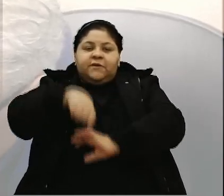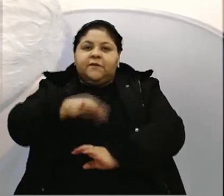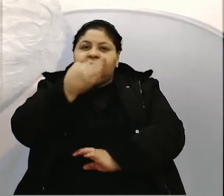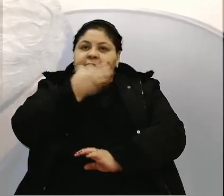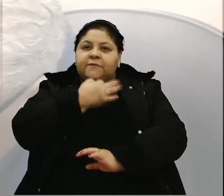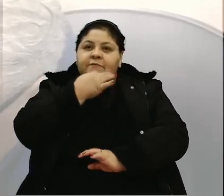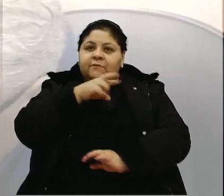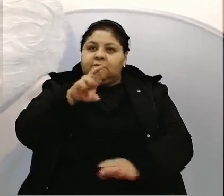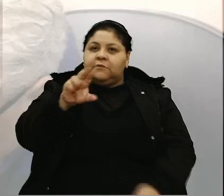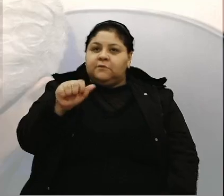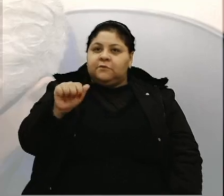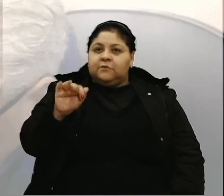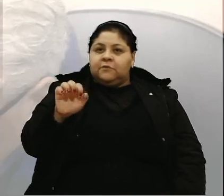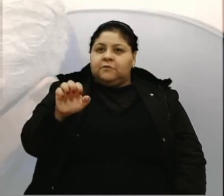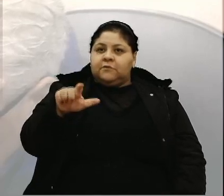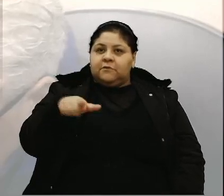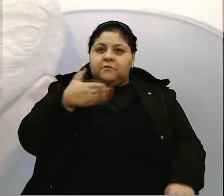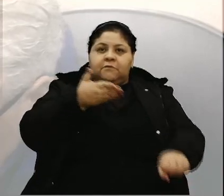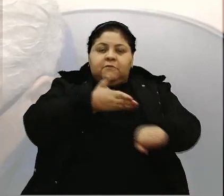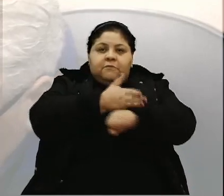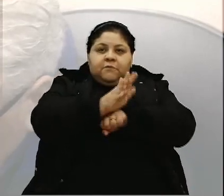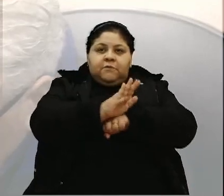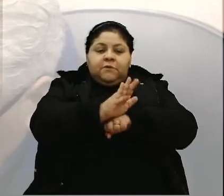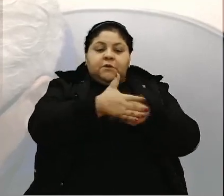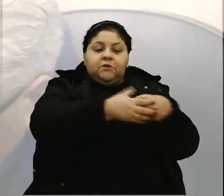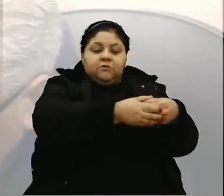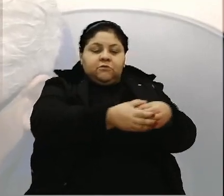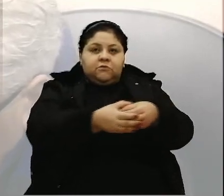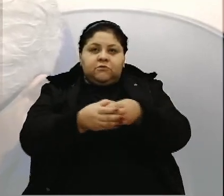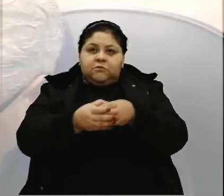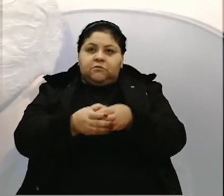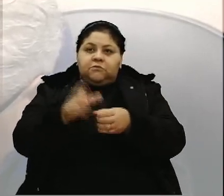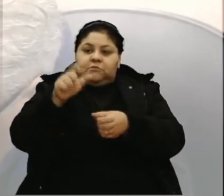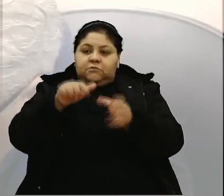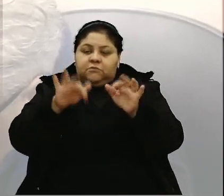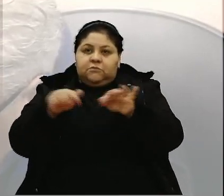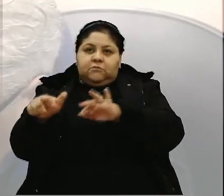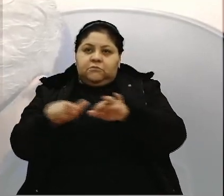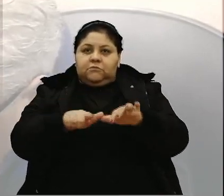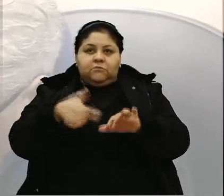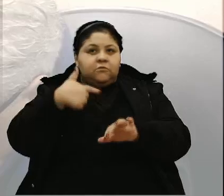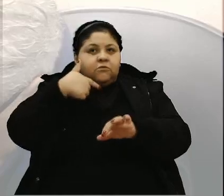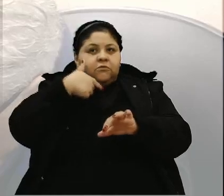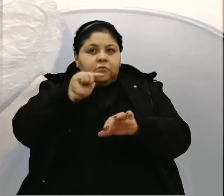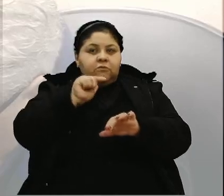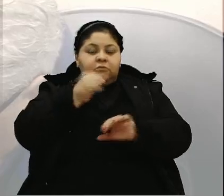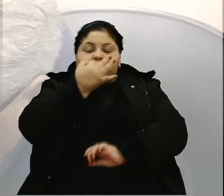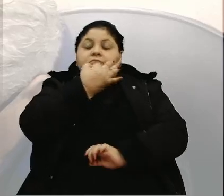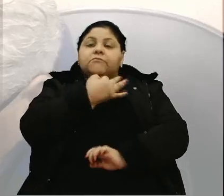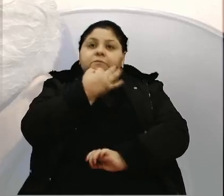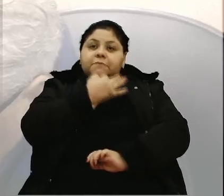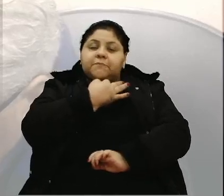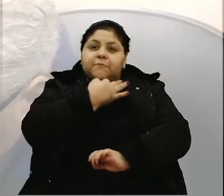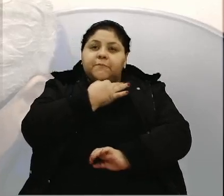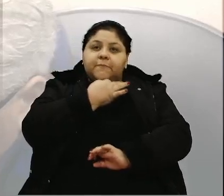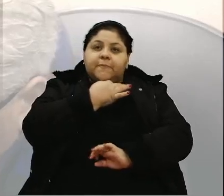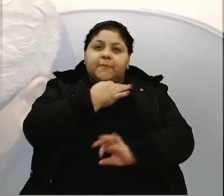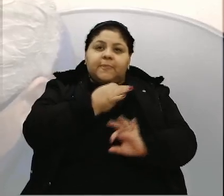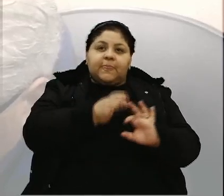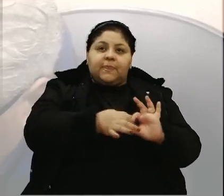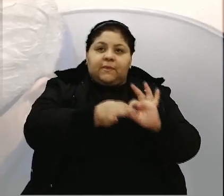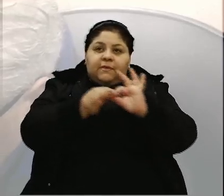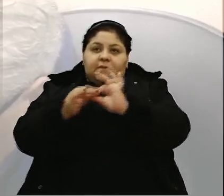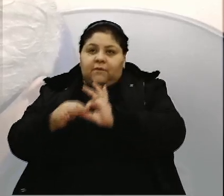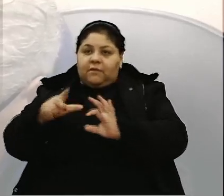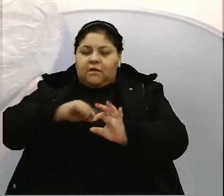Plain, que faz parte da equipe de basquete e que nesse final de semana conquista mais uma vaga caxiense para a Olimpíada. Temos outros atletas